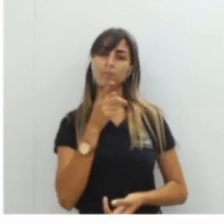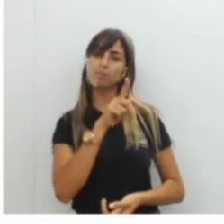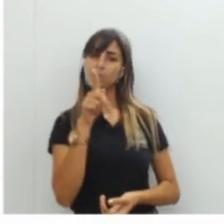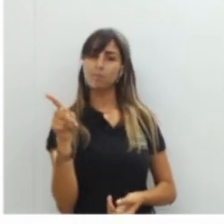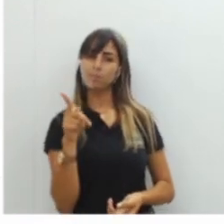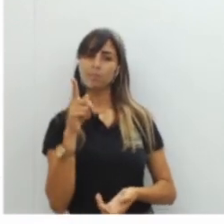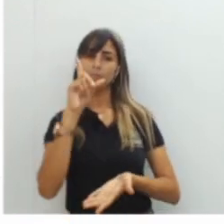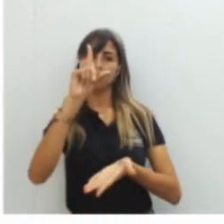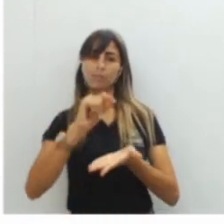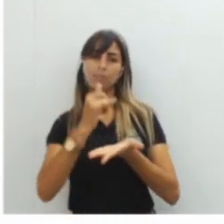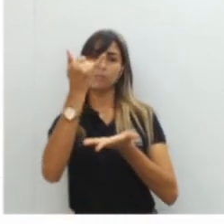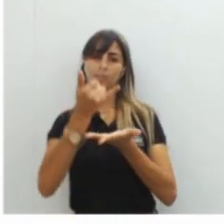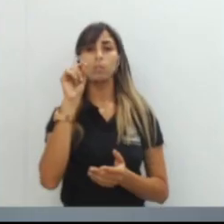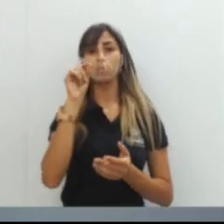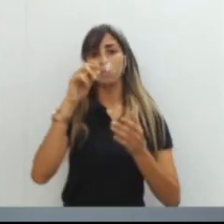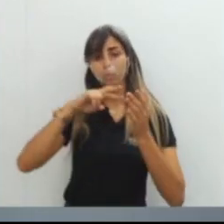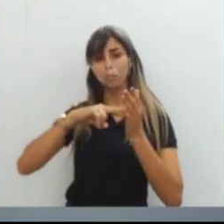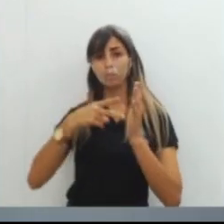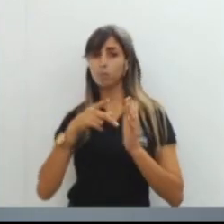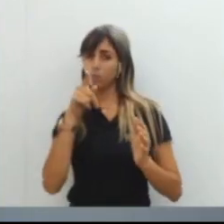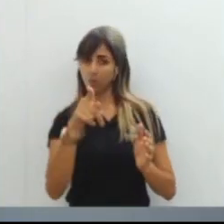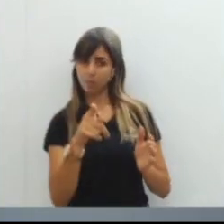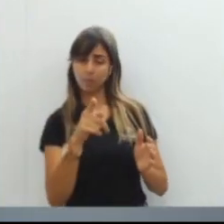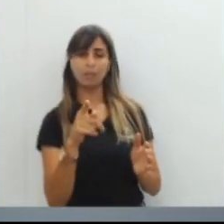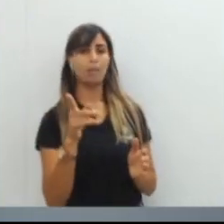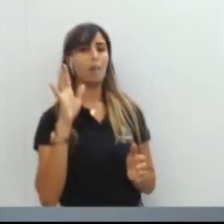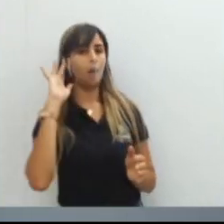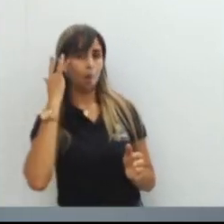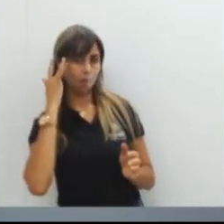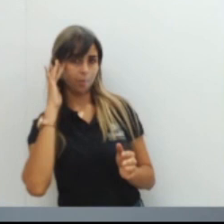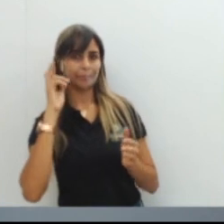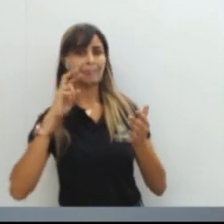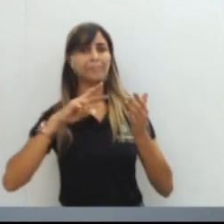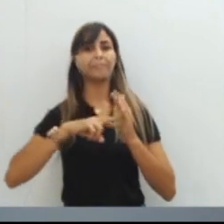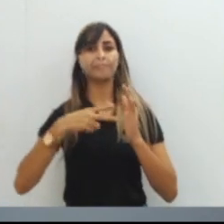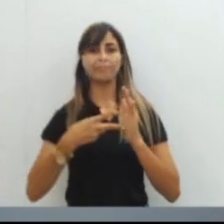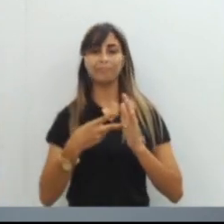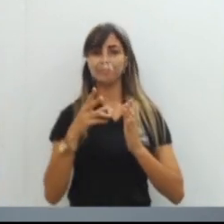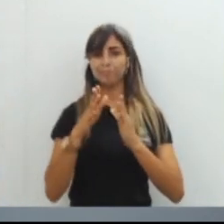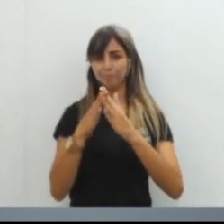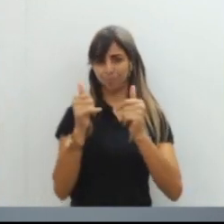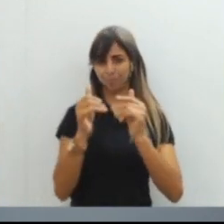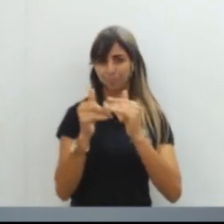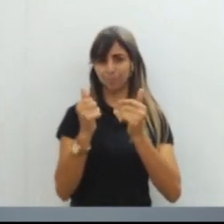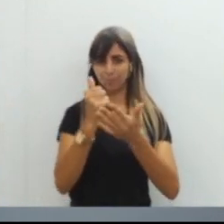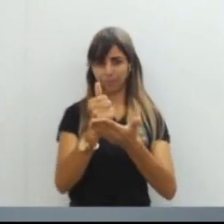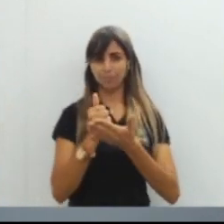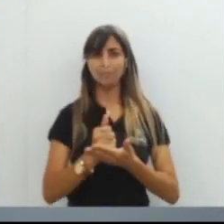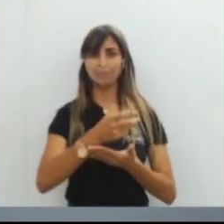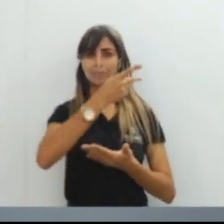com o Conecta Aí. Vocês estão vendo na imagem. Eu vou pedir ajuda do pessoal aqui da produção.